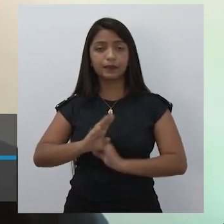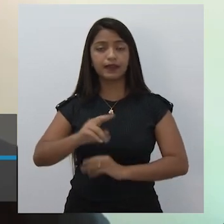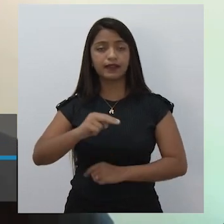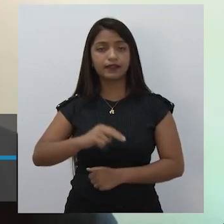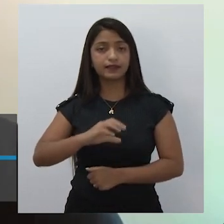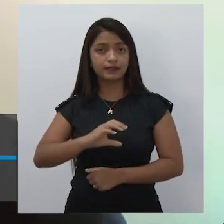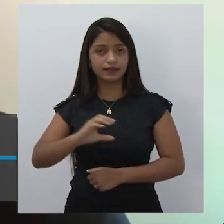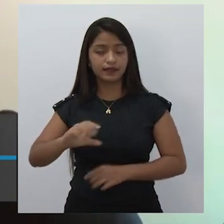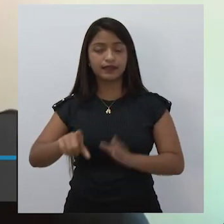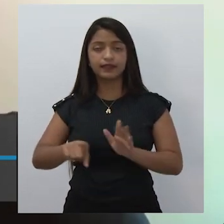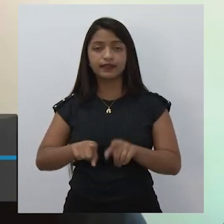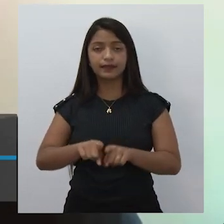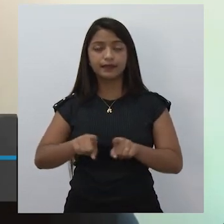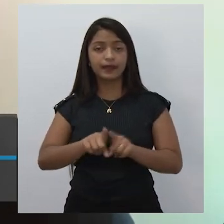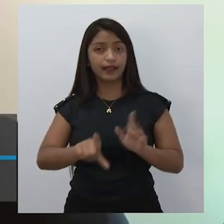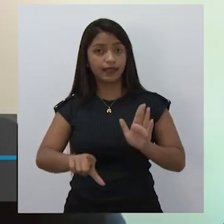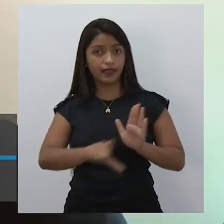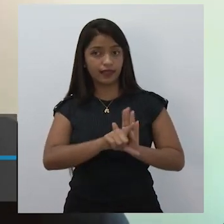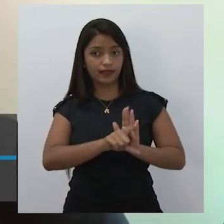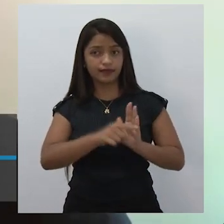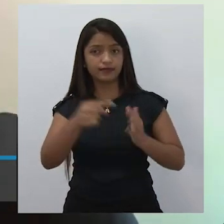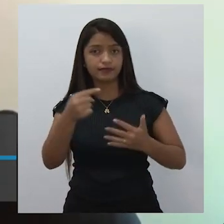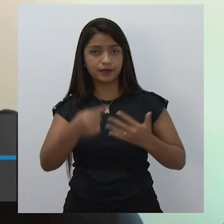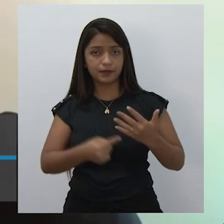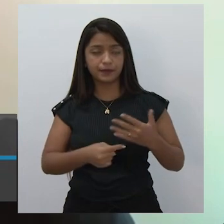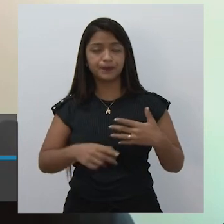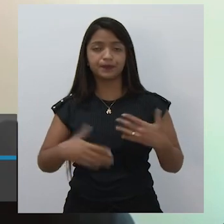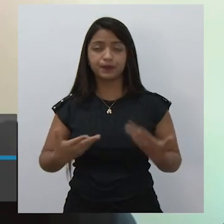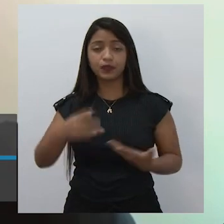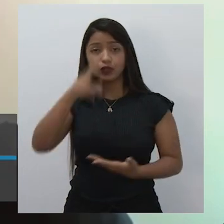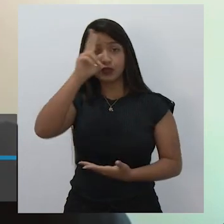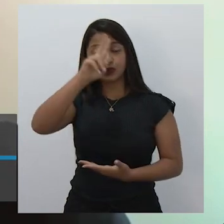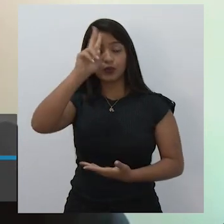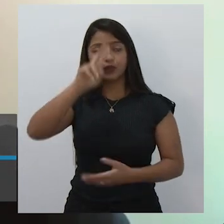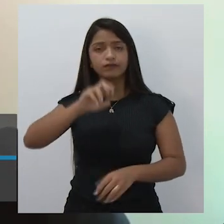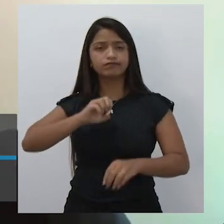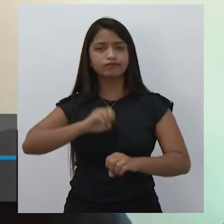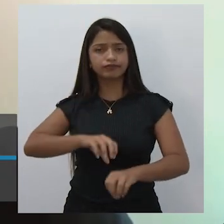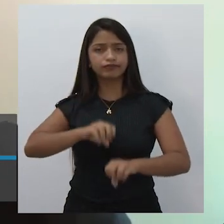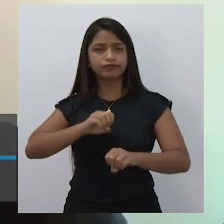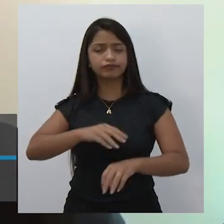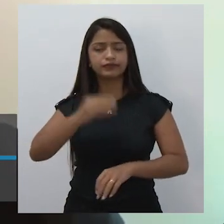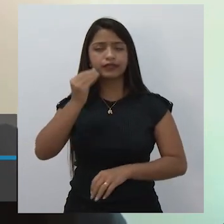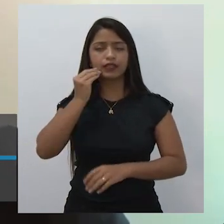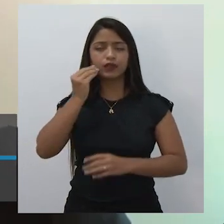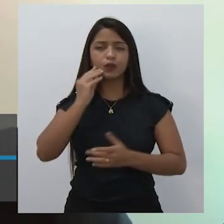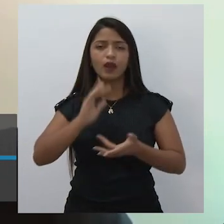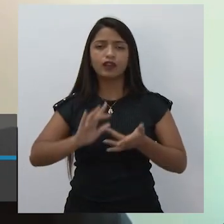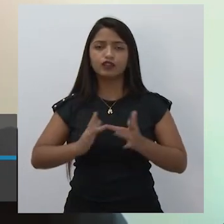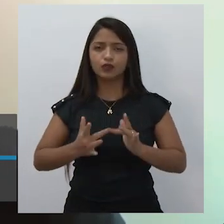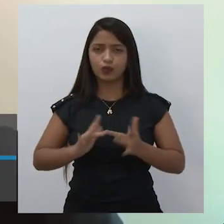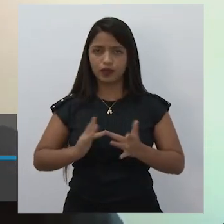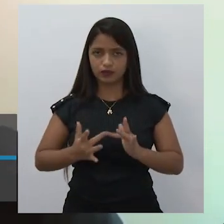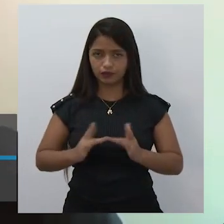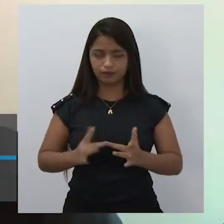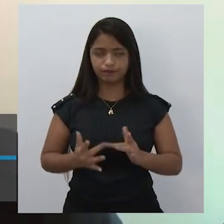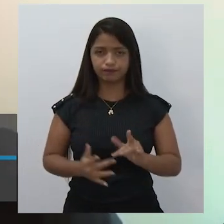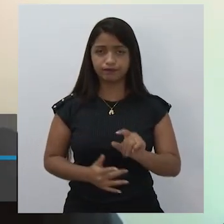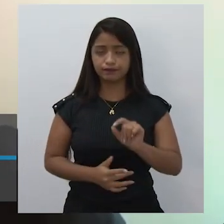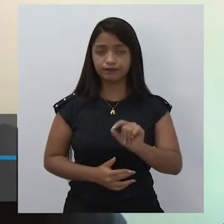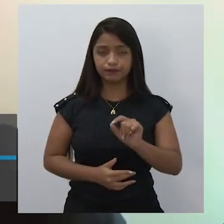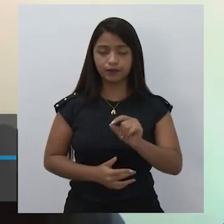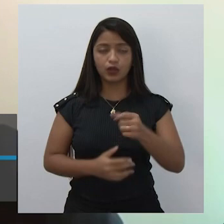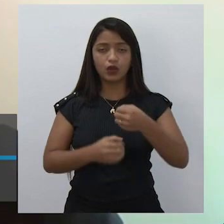médio, esse ensino de história, ele tentou fazer uma articulação entre o que a gente chama de